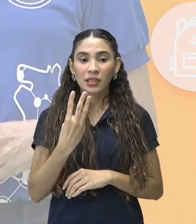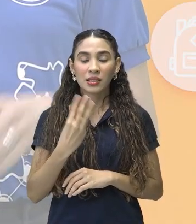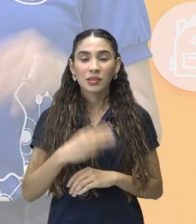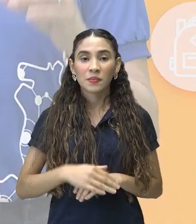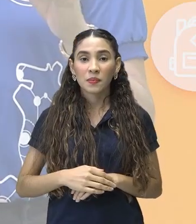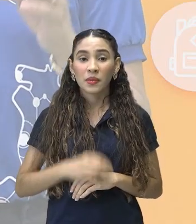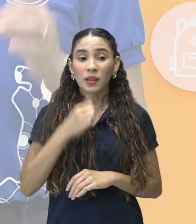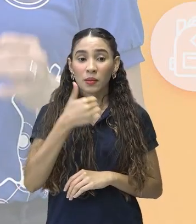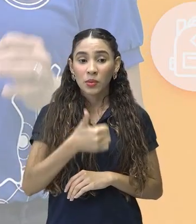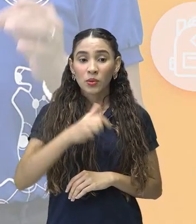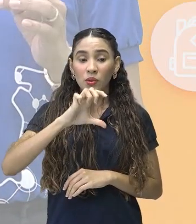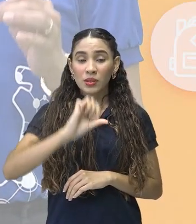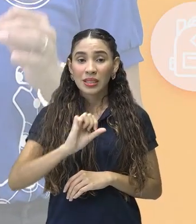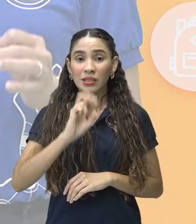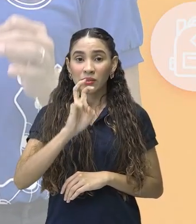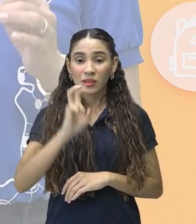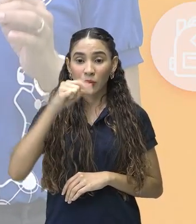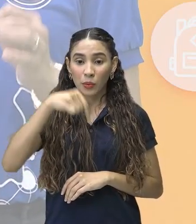3.173 de